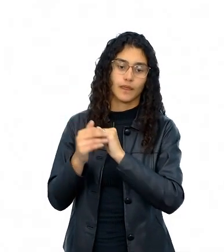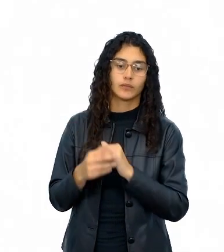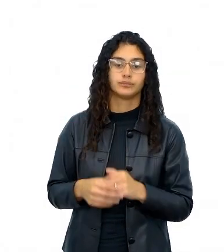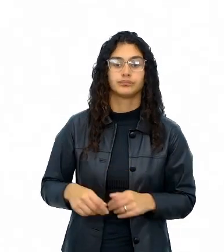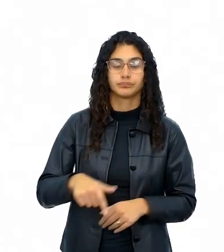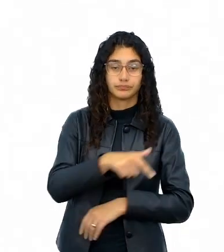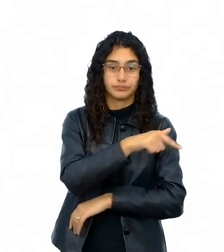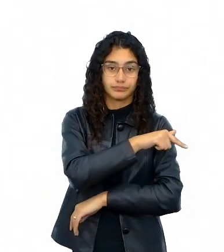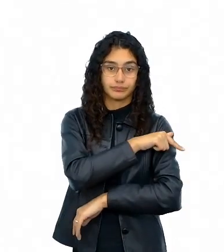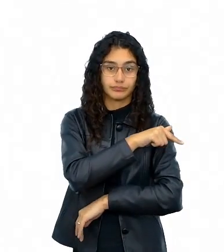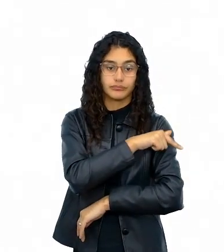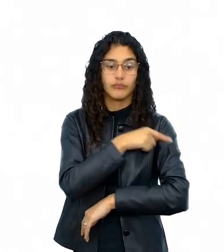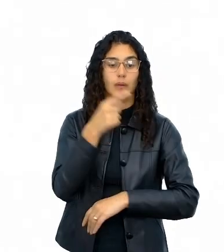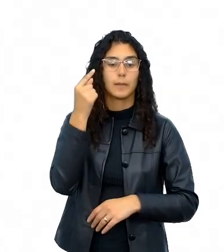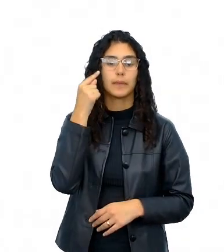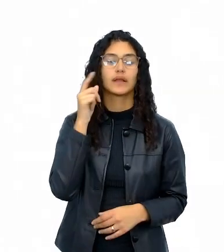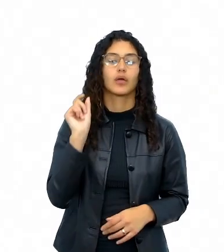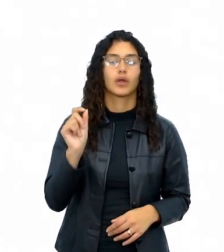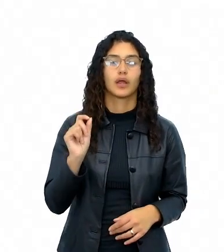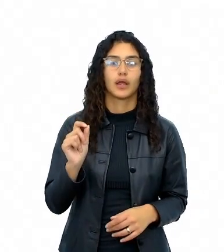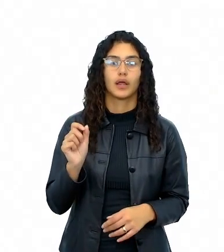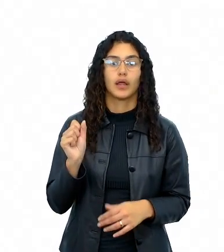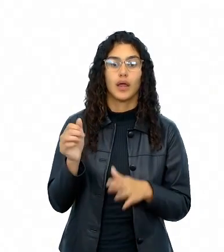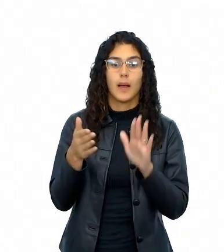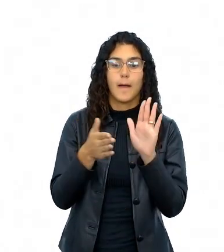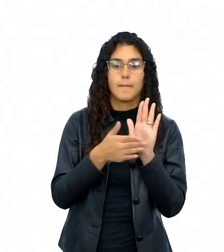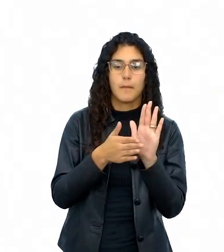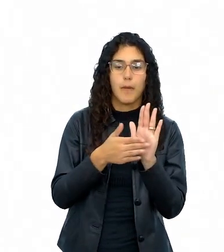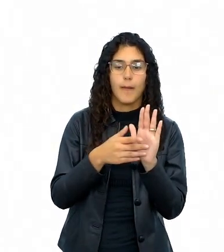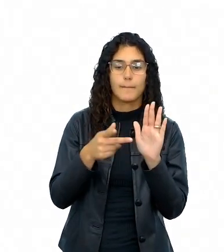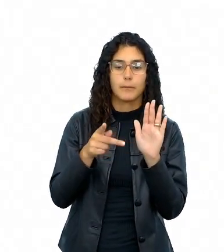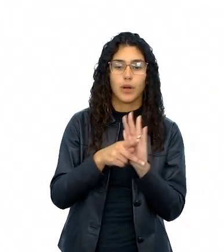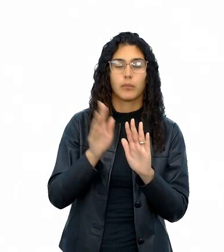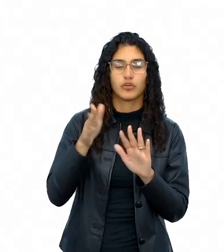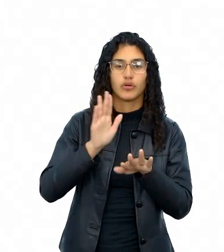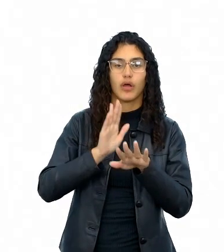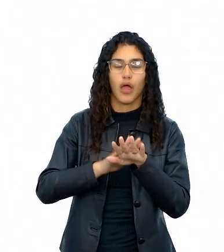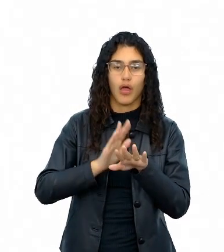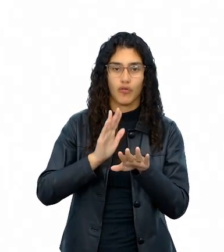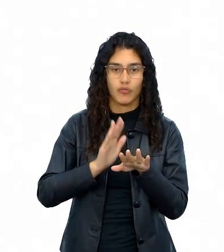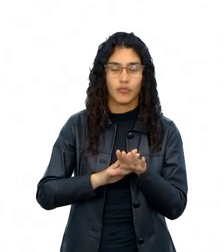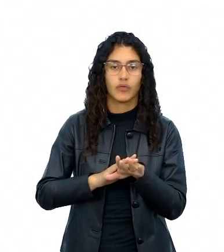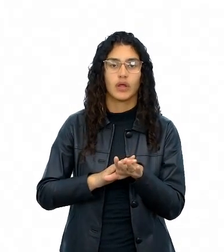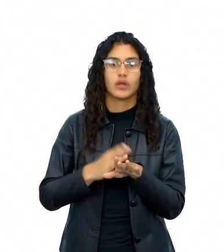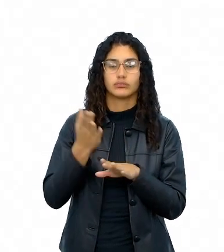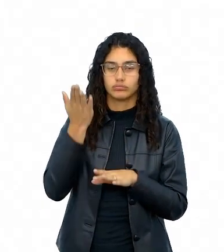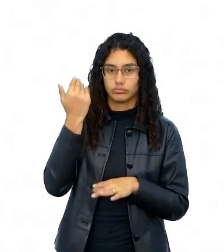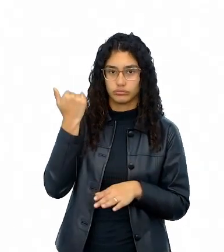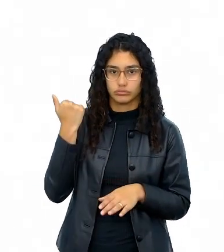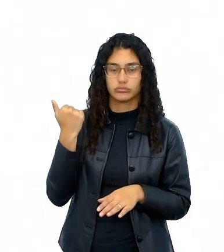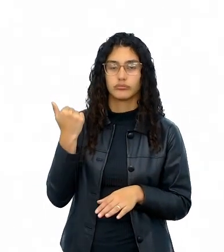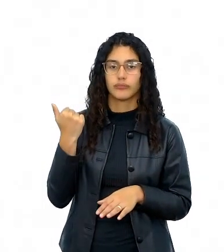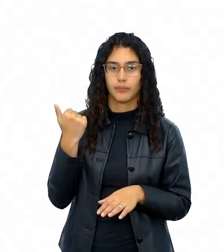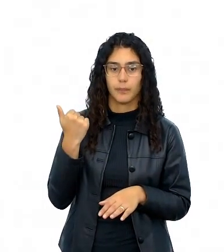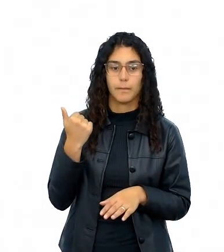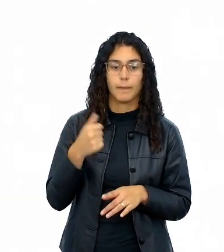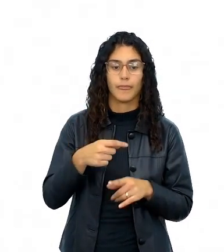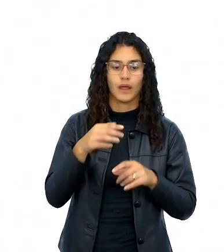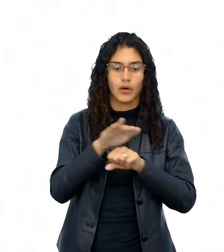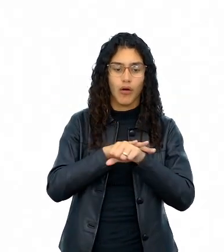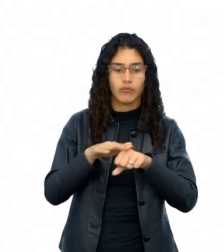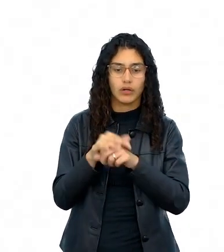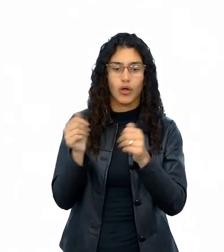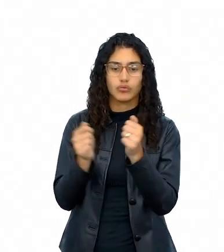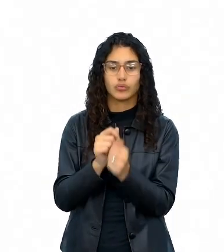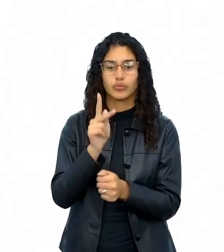7º ano, penso que, né, que se apropriando daquilo que vocês já realizaram anteriormente, né, discutir aí com